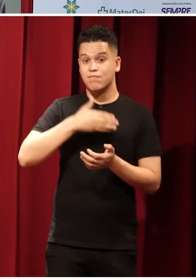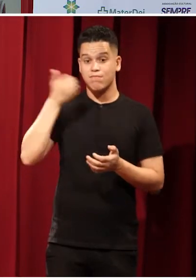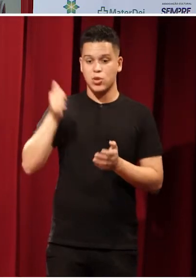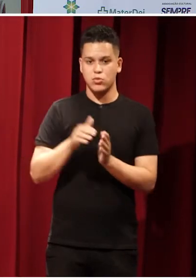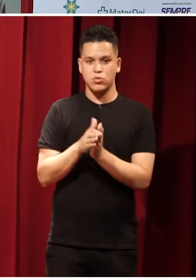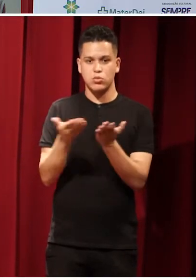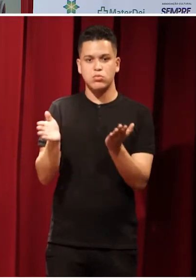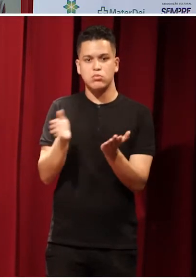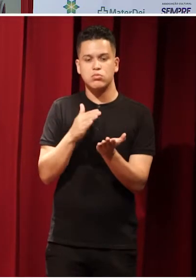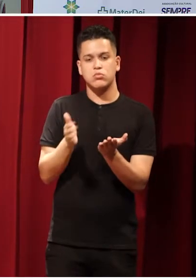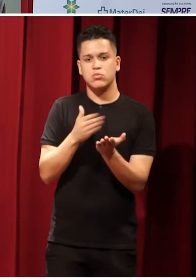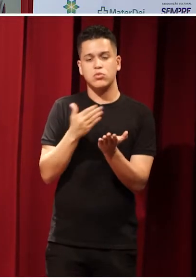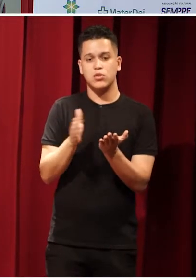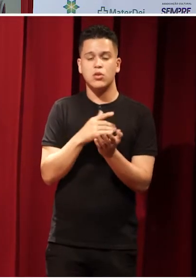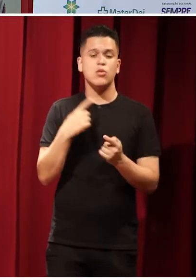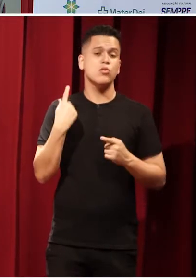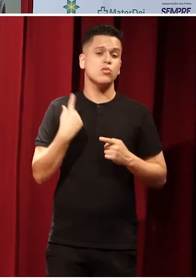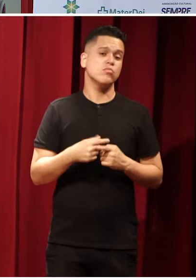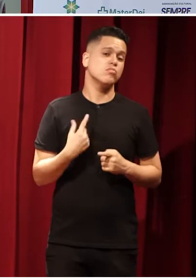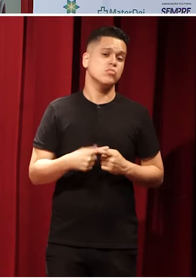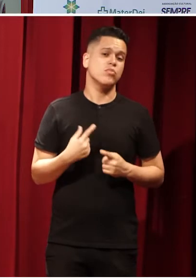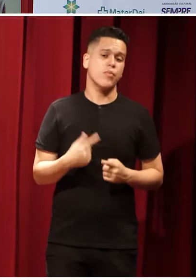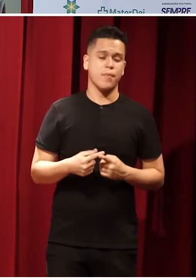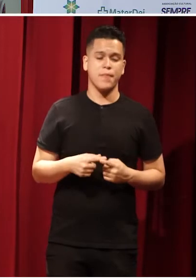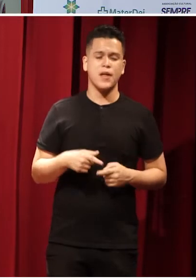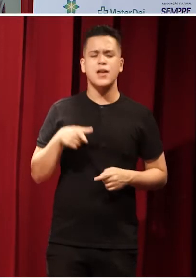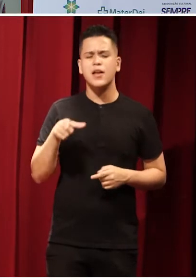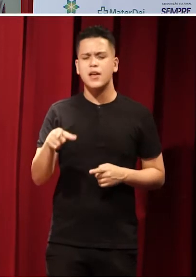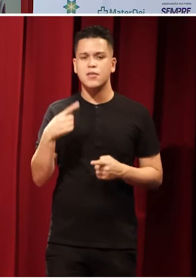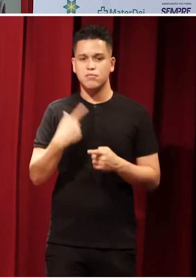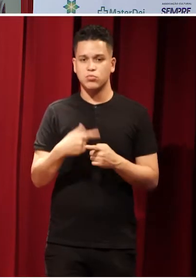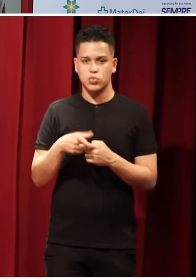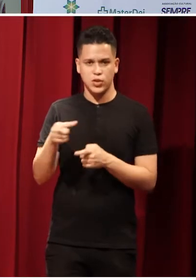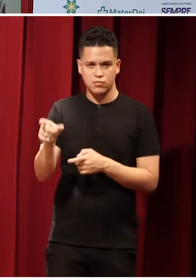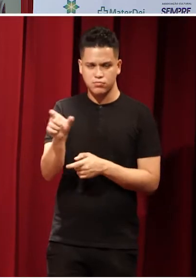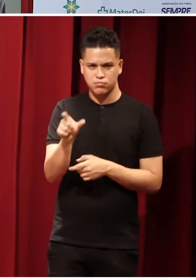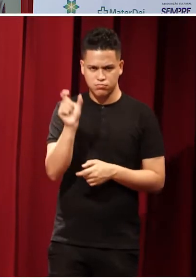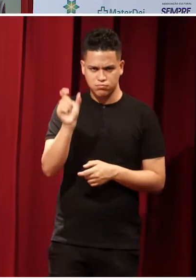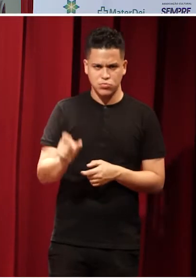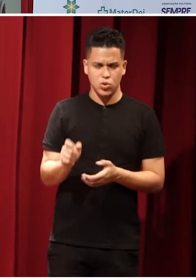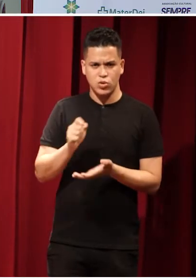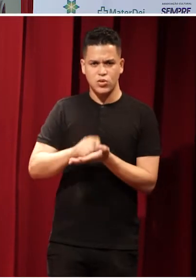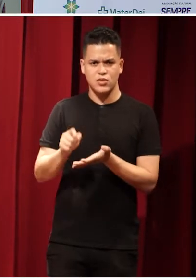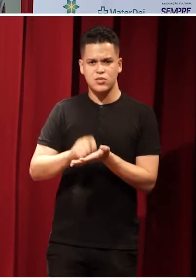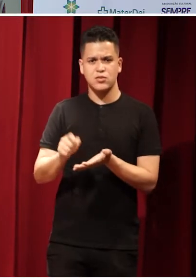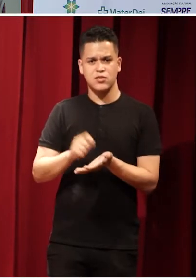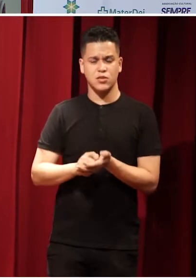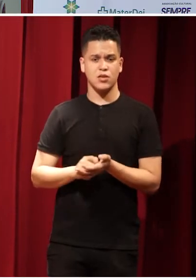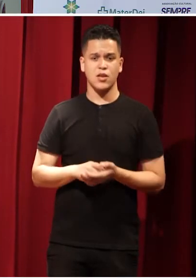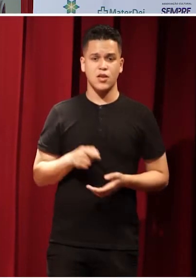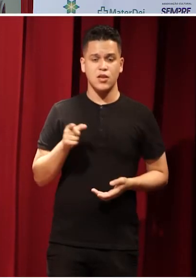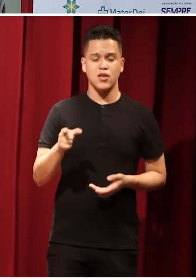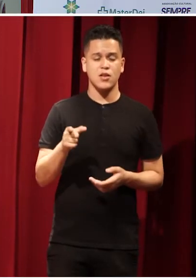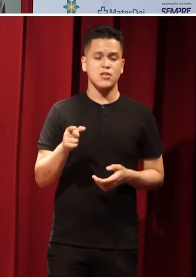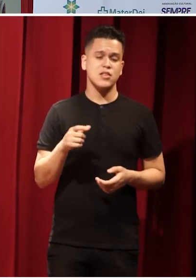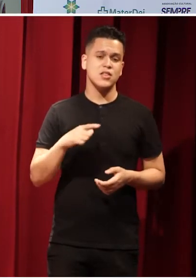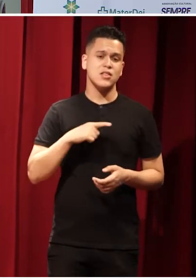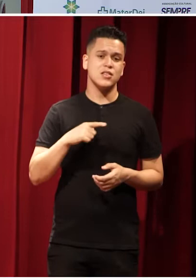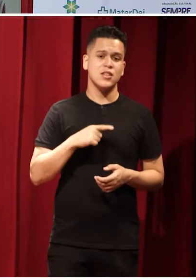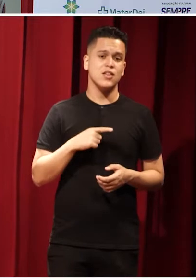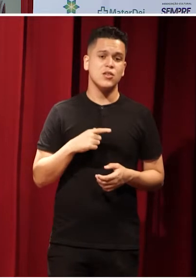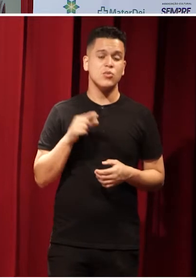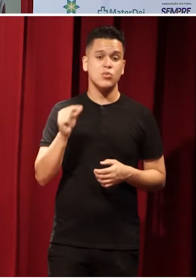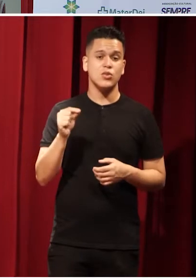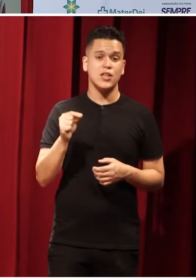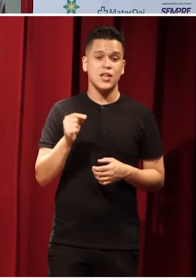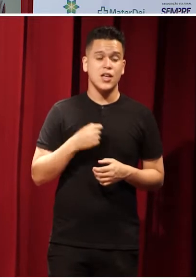revistas internacionais. Por quê? Porque o desenvolvimento daquilo que esses ativistas preconizam